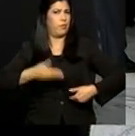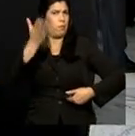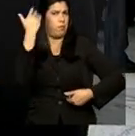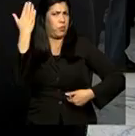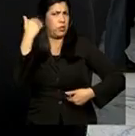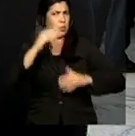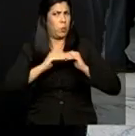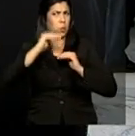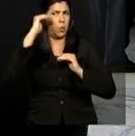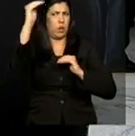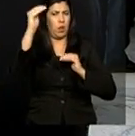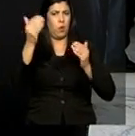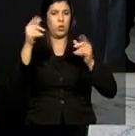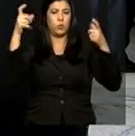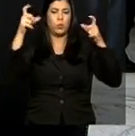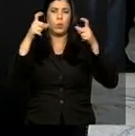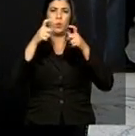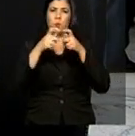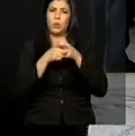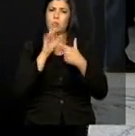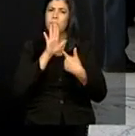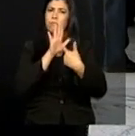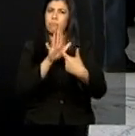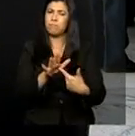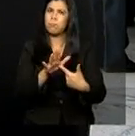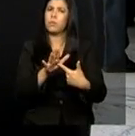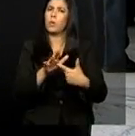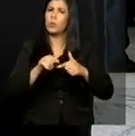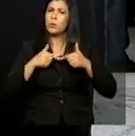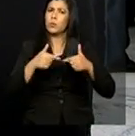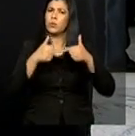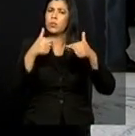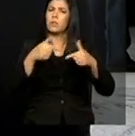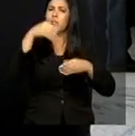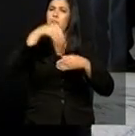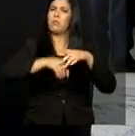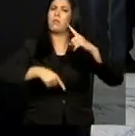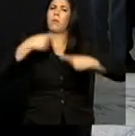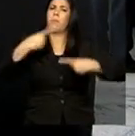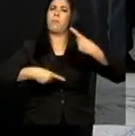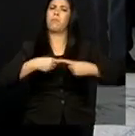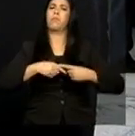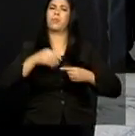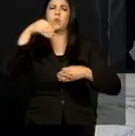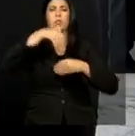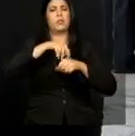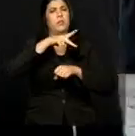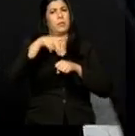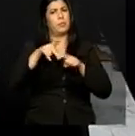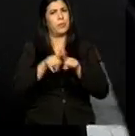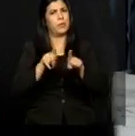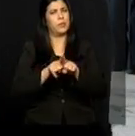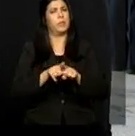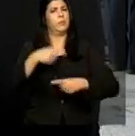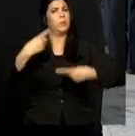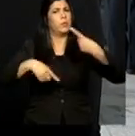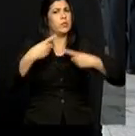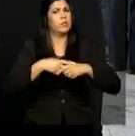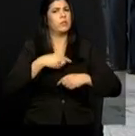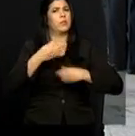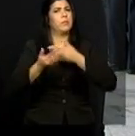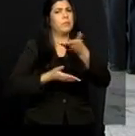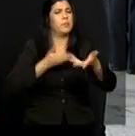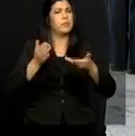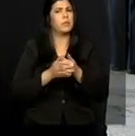desafio. O desafio em termos de política interna de manter esse ganho social e o desafio em termos de relações